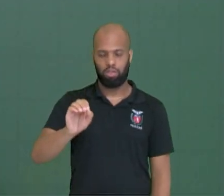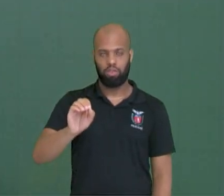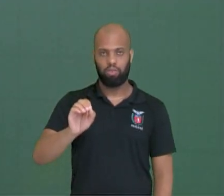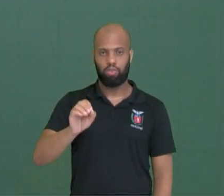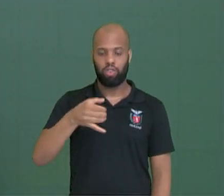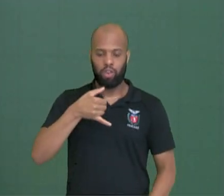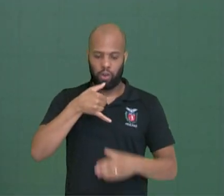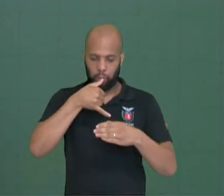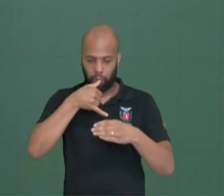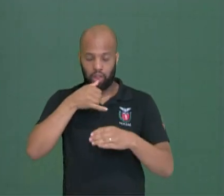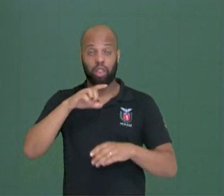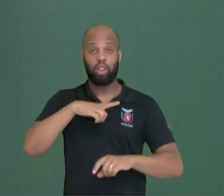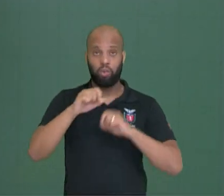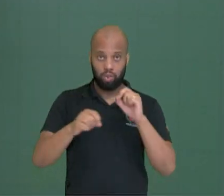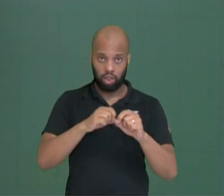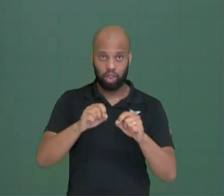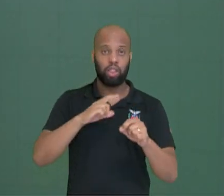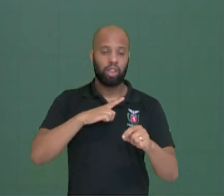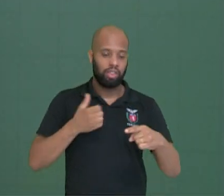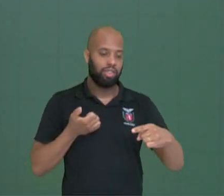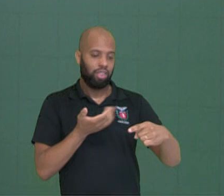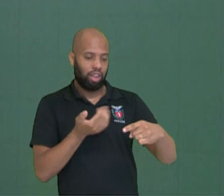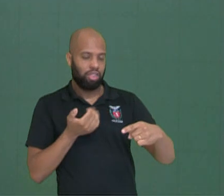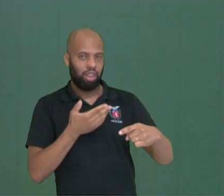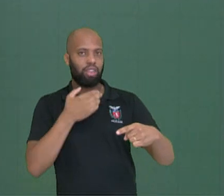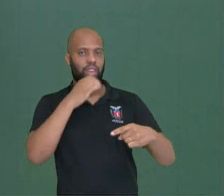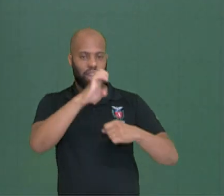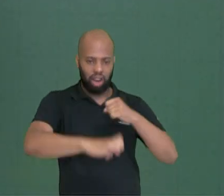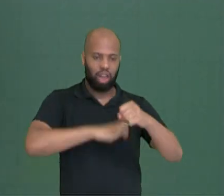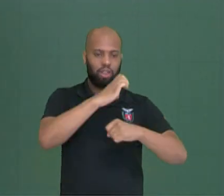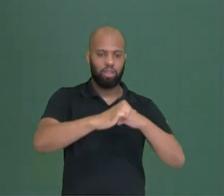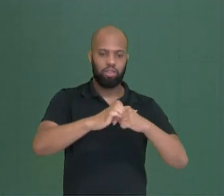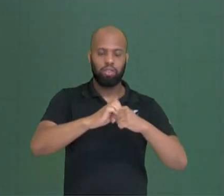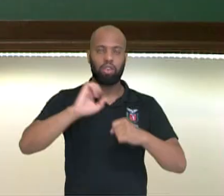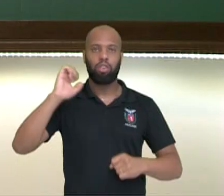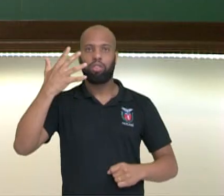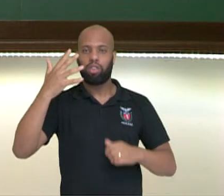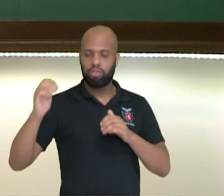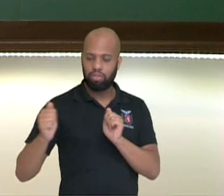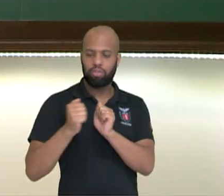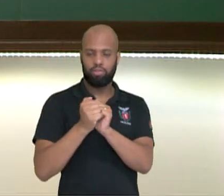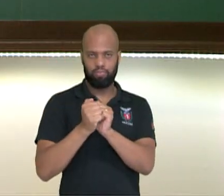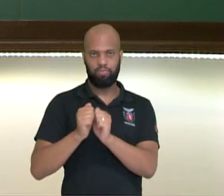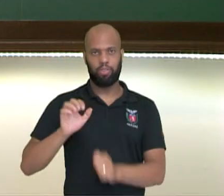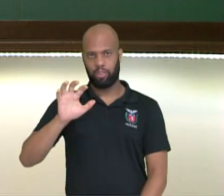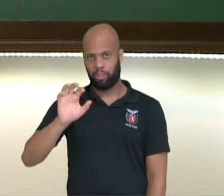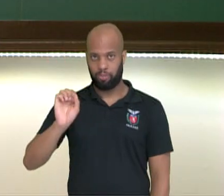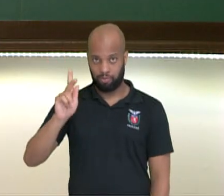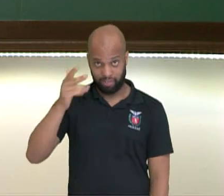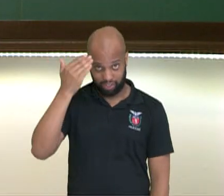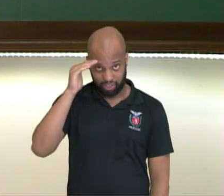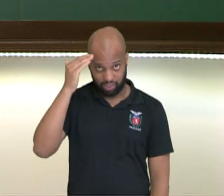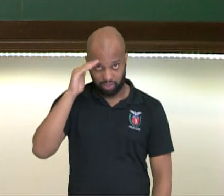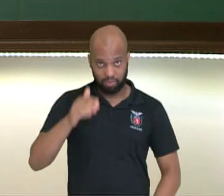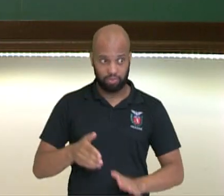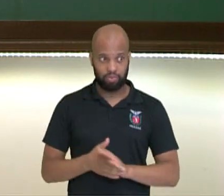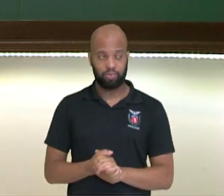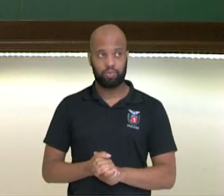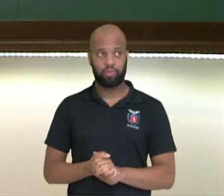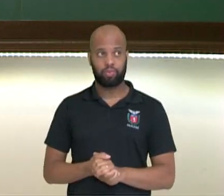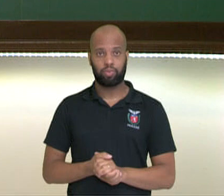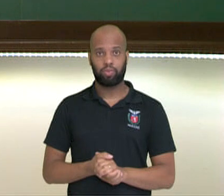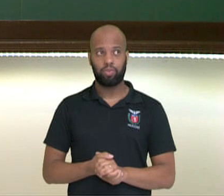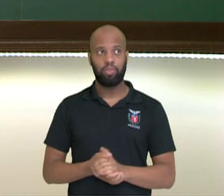eletrizado. Então, ocorre a atração, que é o que nós esperamos que aconteça mesmo, né? Tudo bem? Então, olha